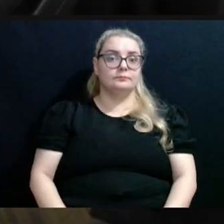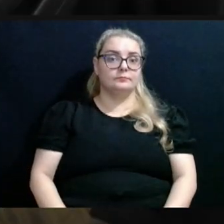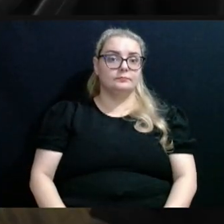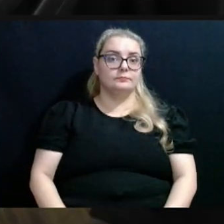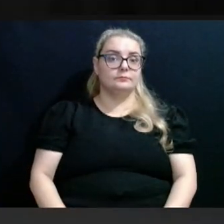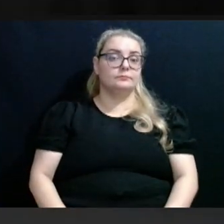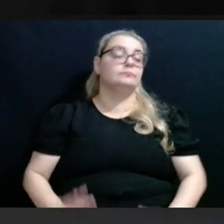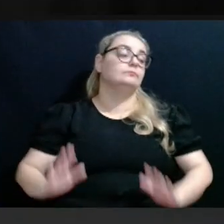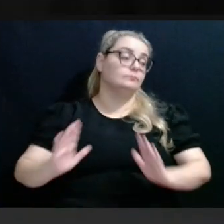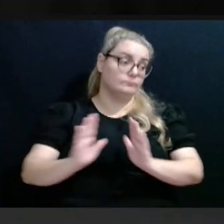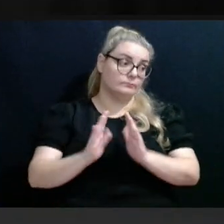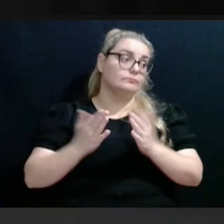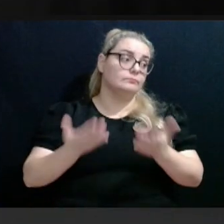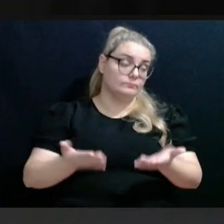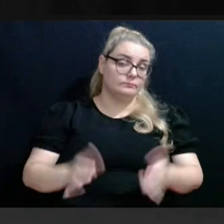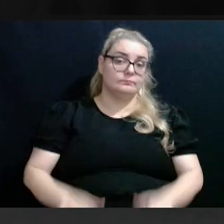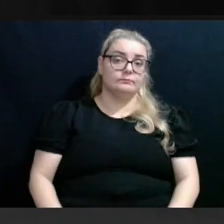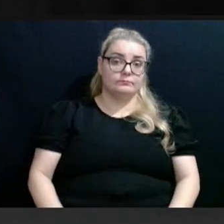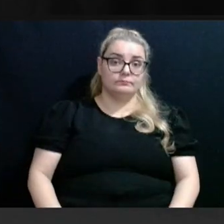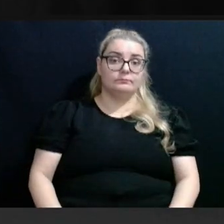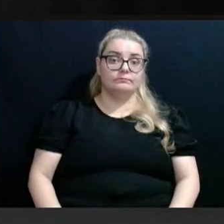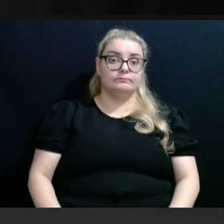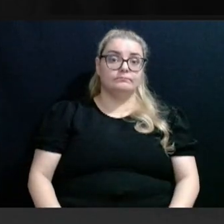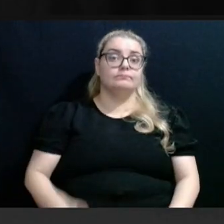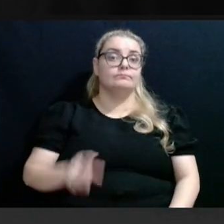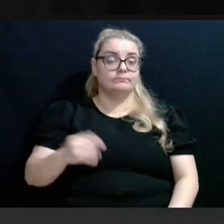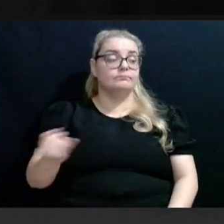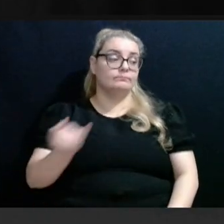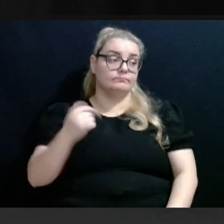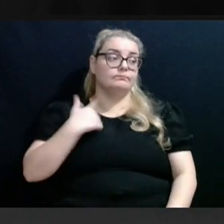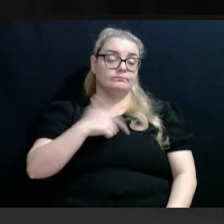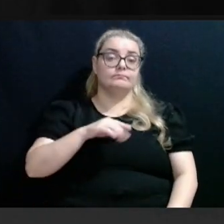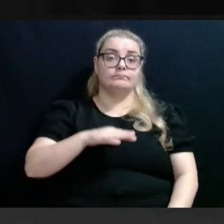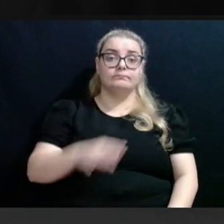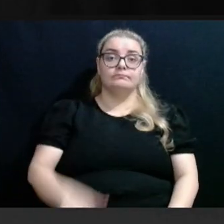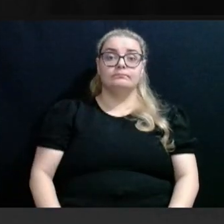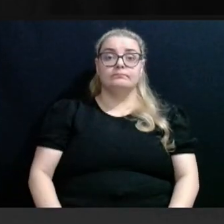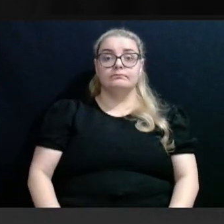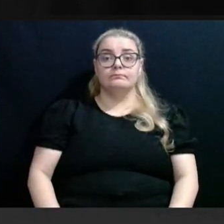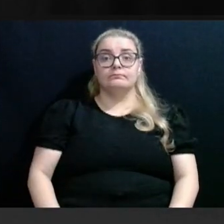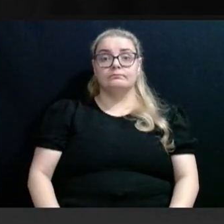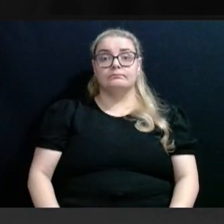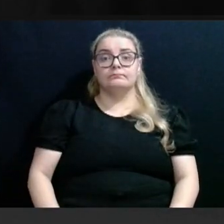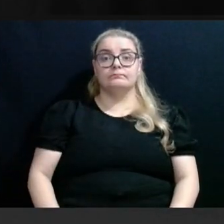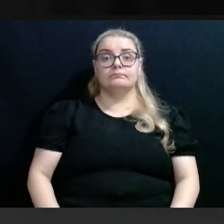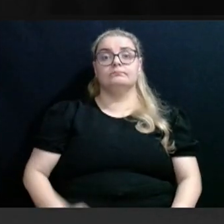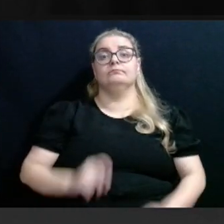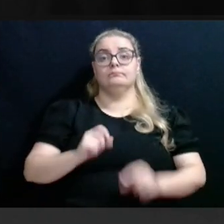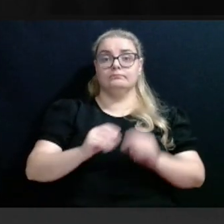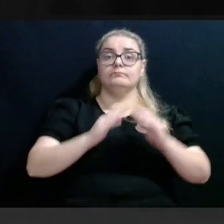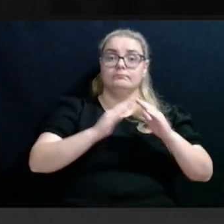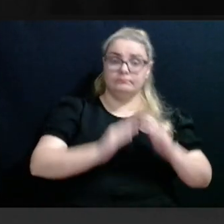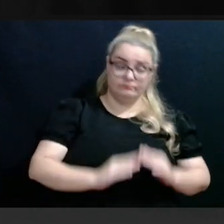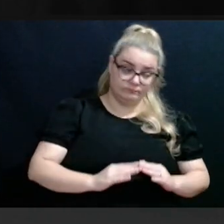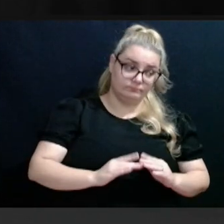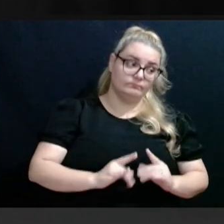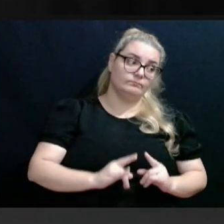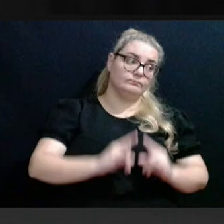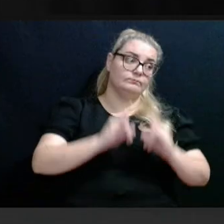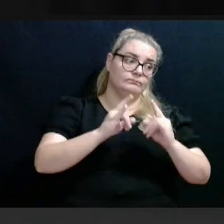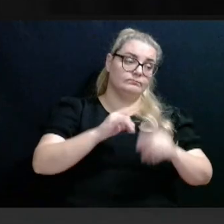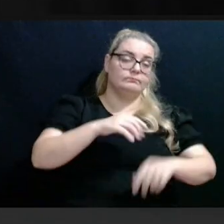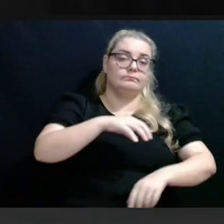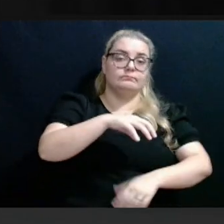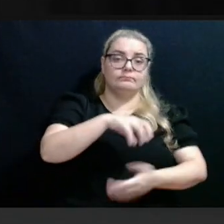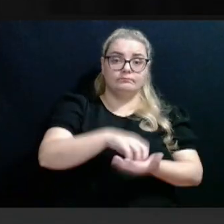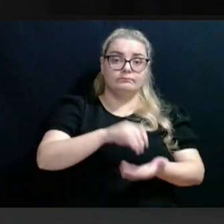encaradas de frente, essa questão é bem importante aqui na nossa cidade. A questão para quem mora no centro, para quem trabalha no centro